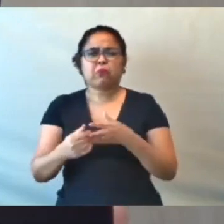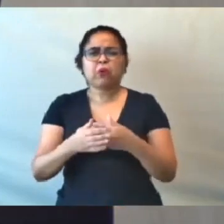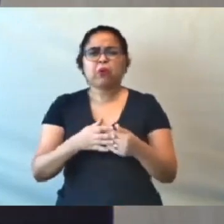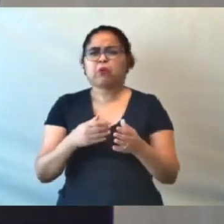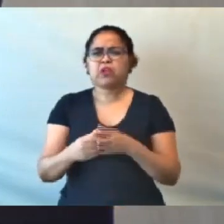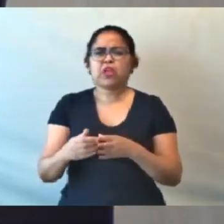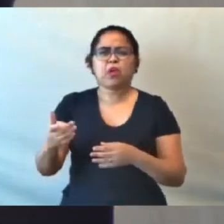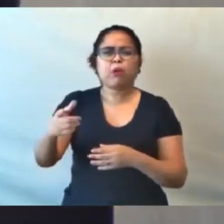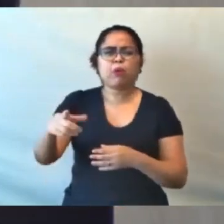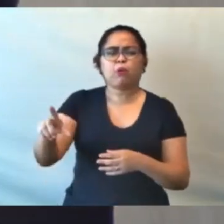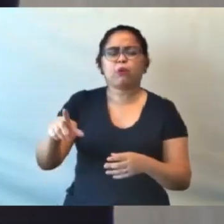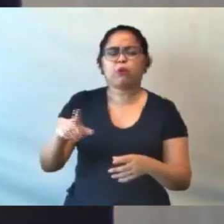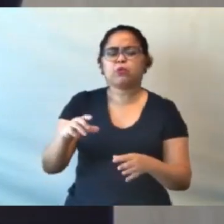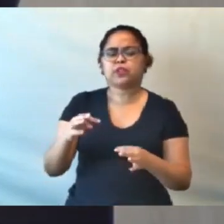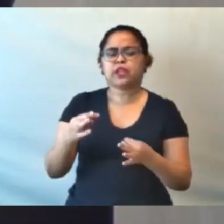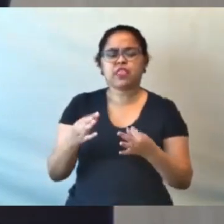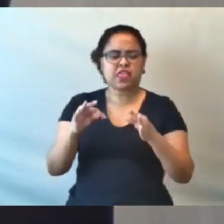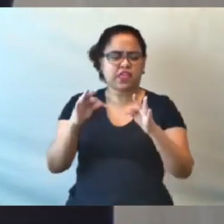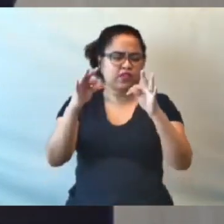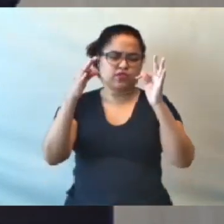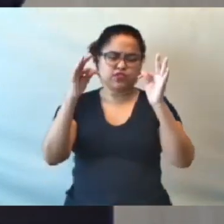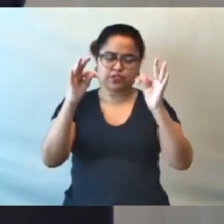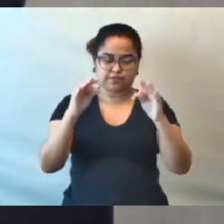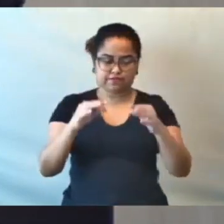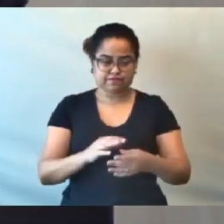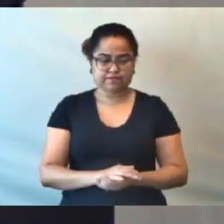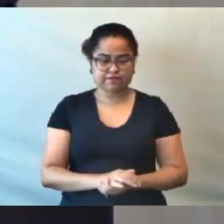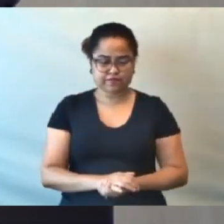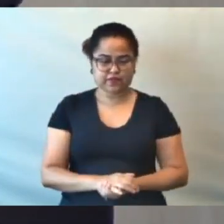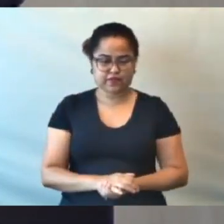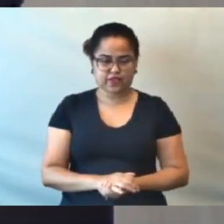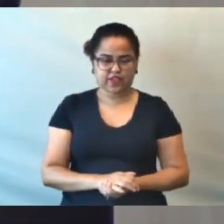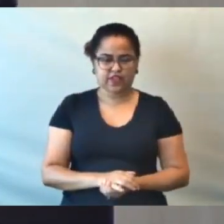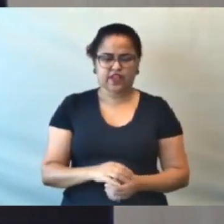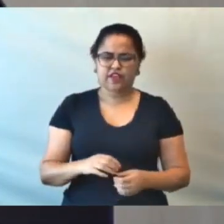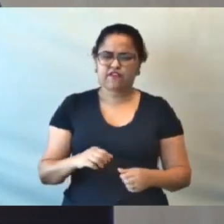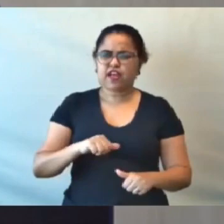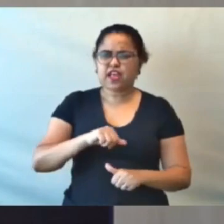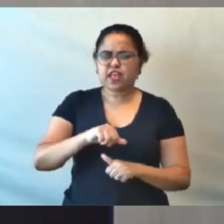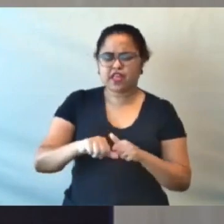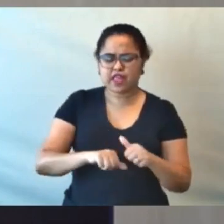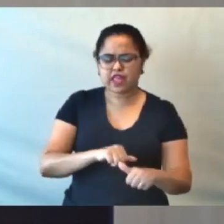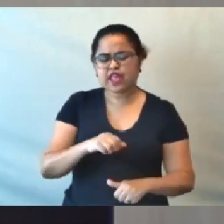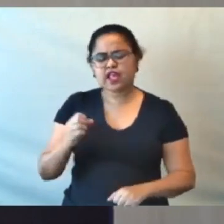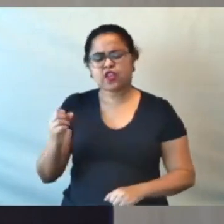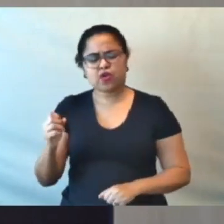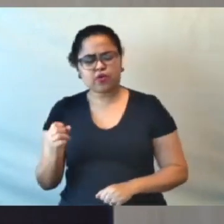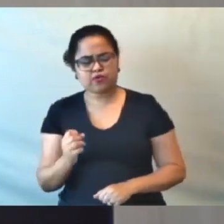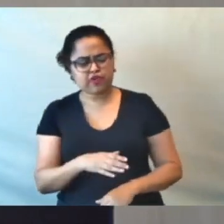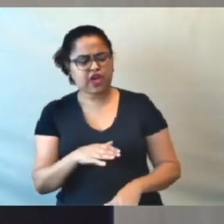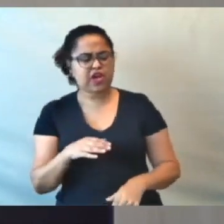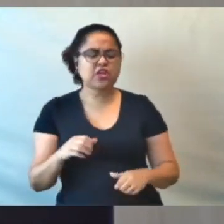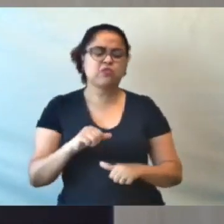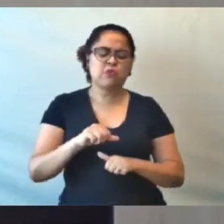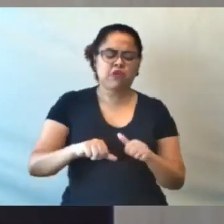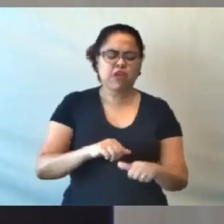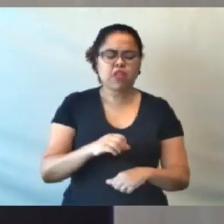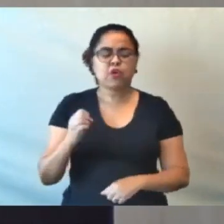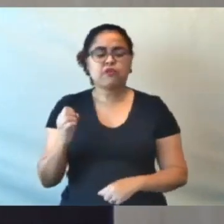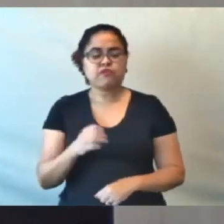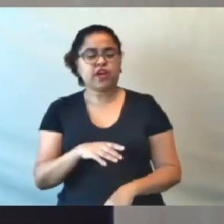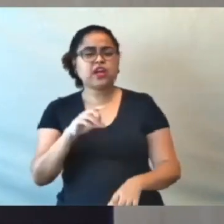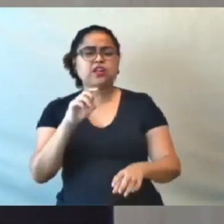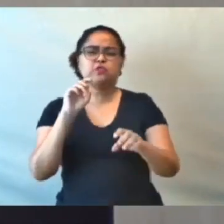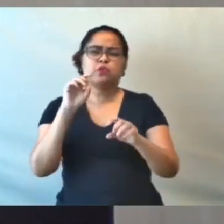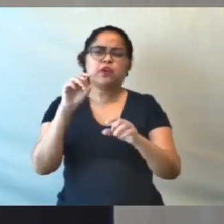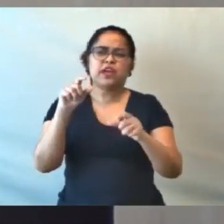novamente, elegeu, vai renovando essa eleição, vamos dizer assim, essa escolha, né, sem